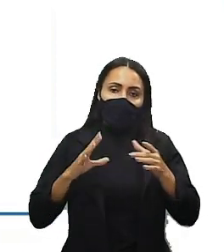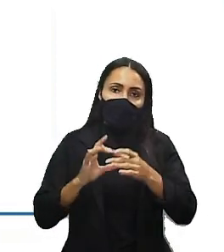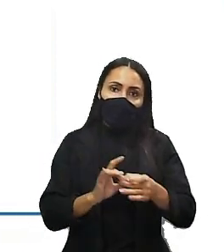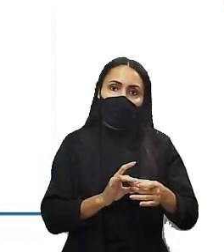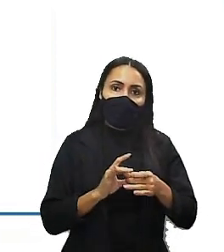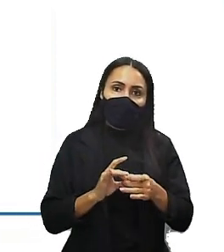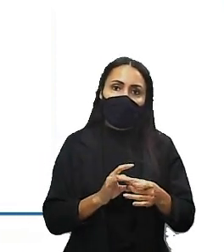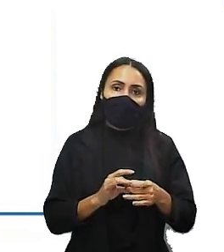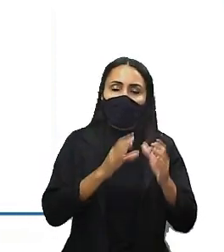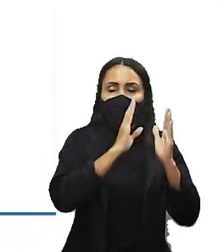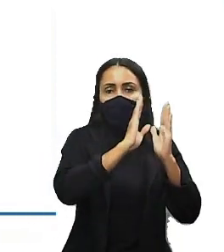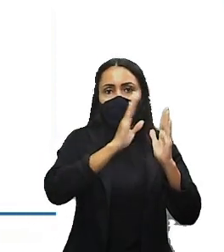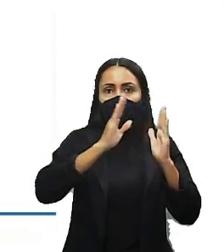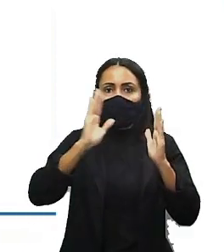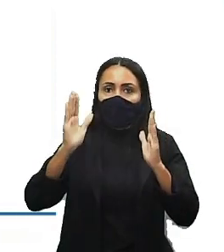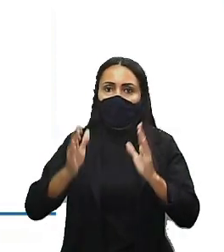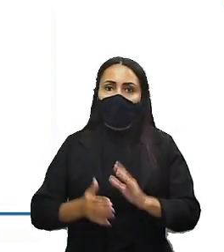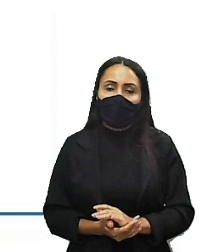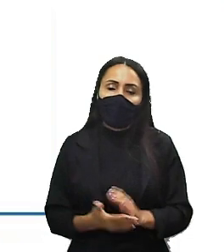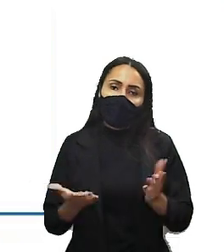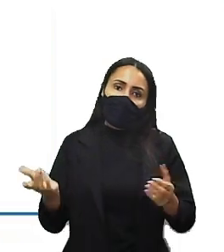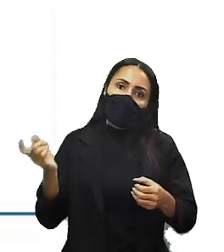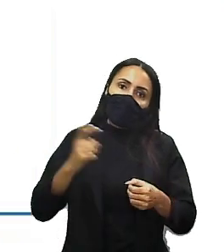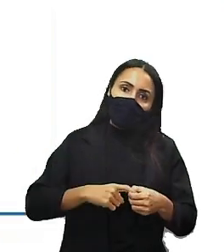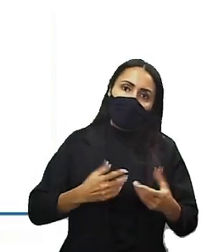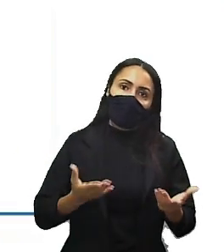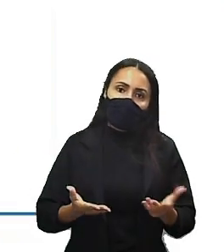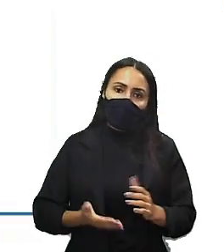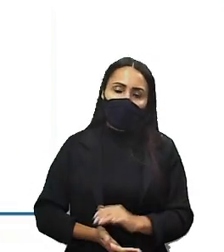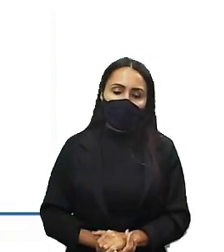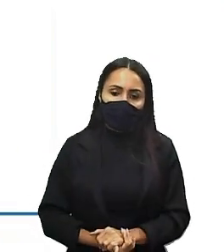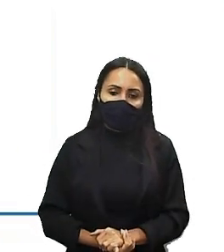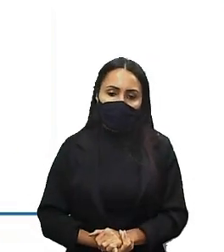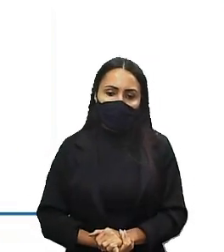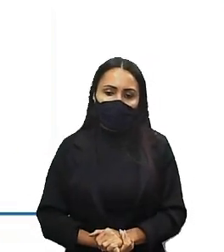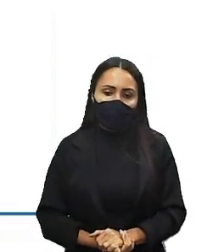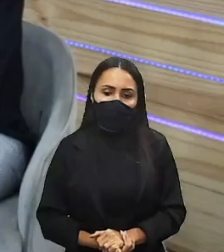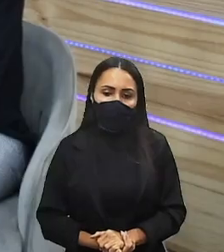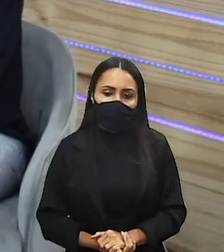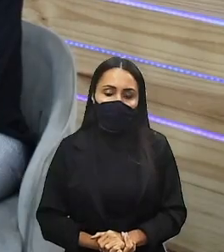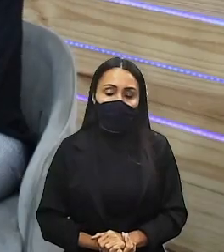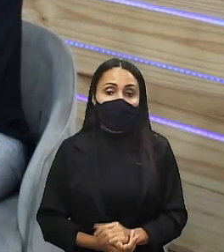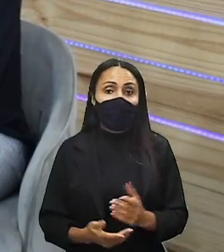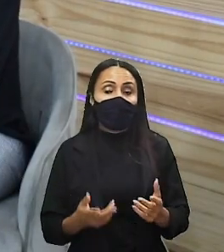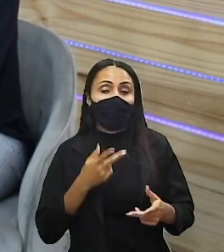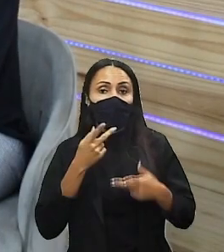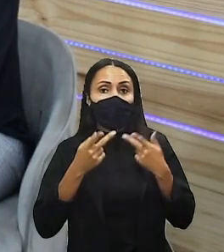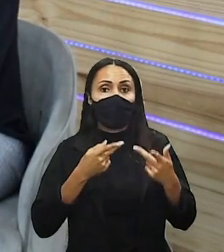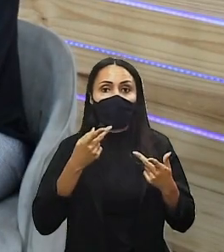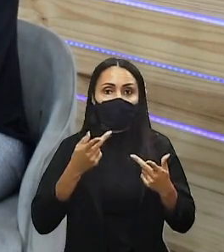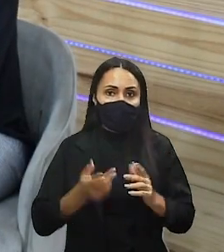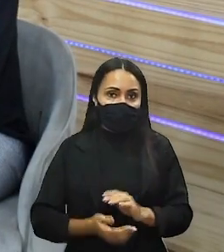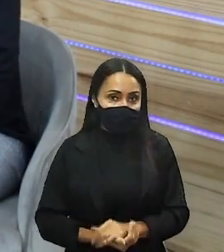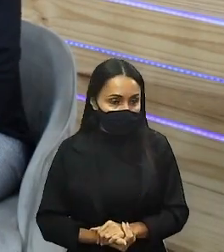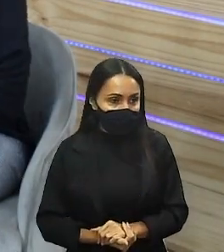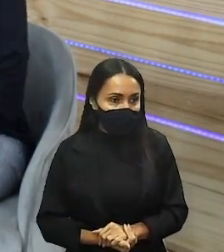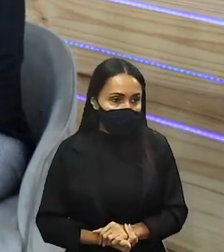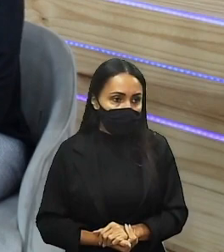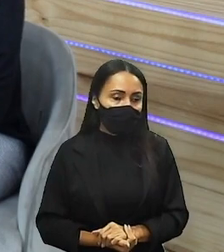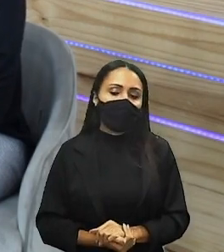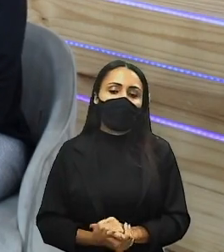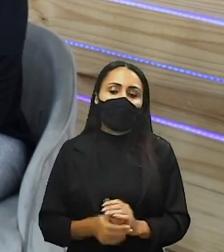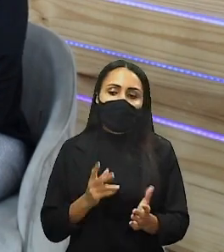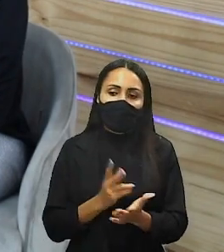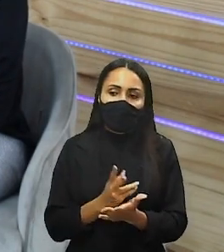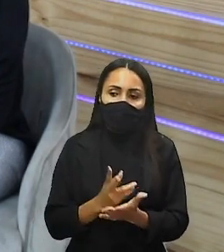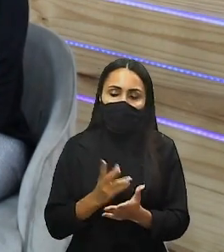dentro da biblioteca, ele vai voltar. O usuário vai voltar. O que é que você acha, Mário? Sempre volta, né?